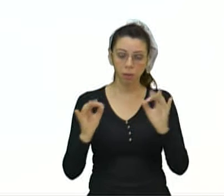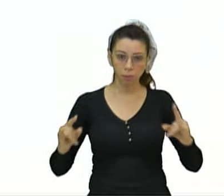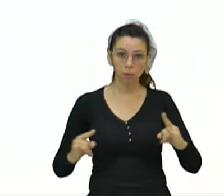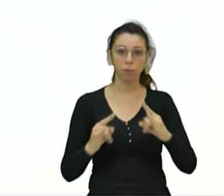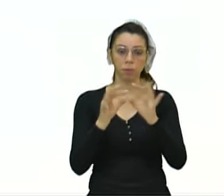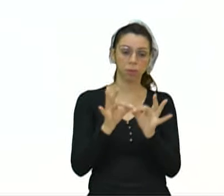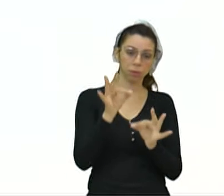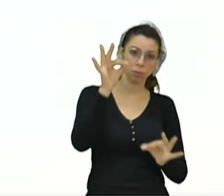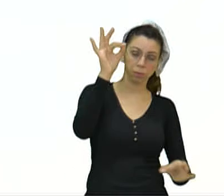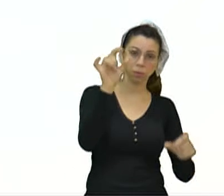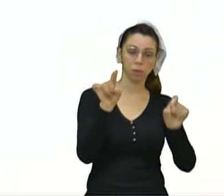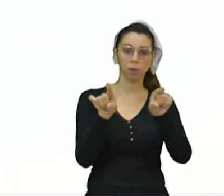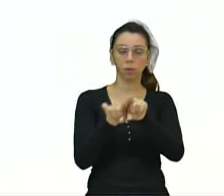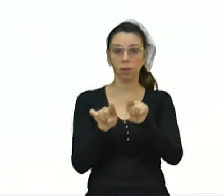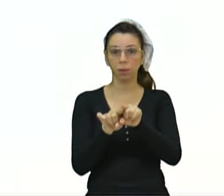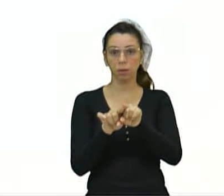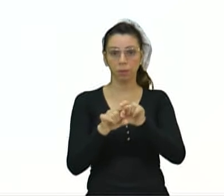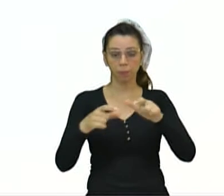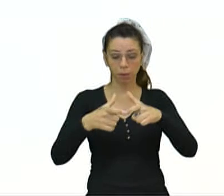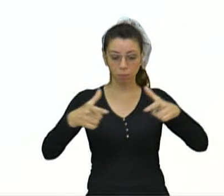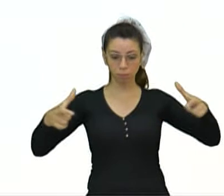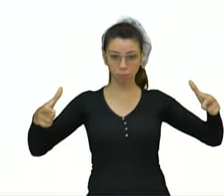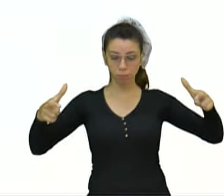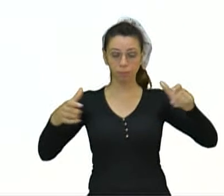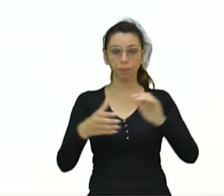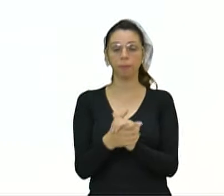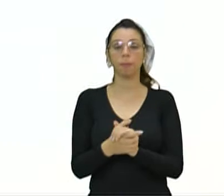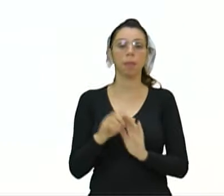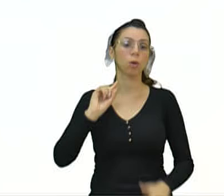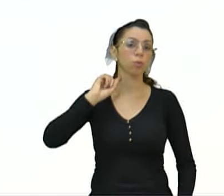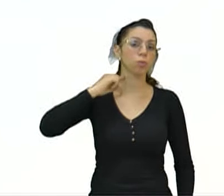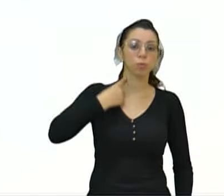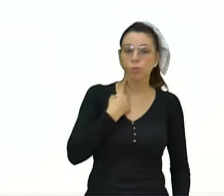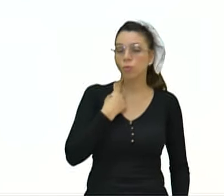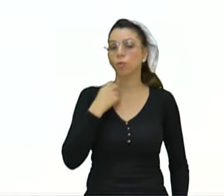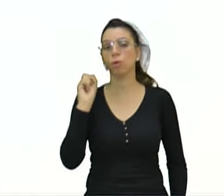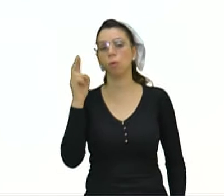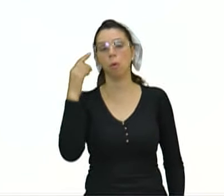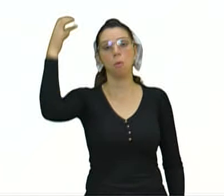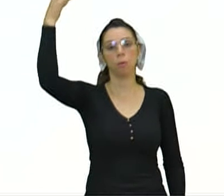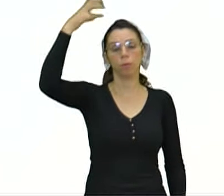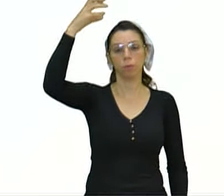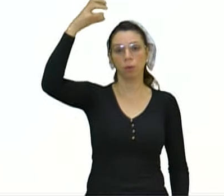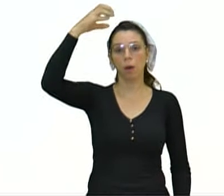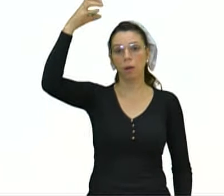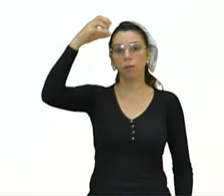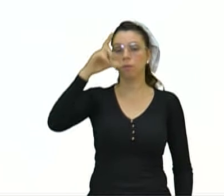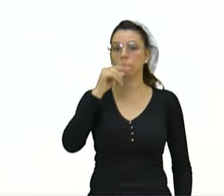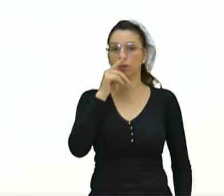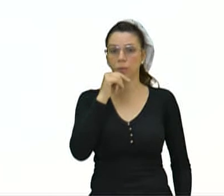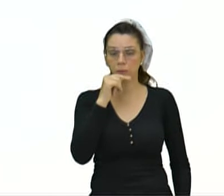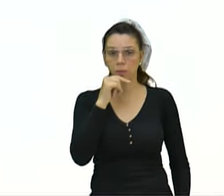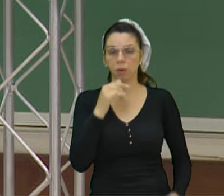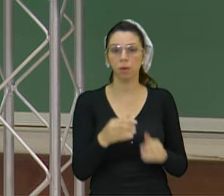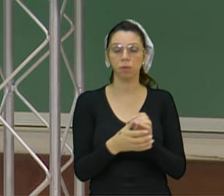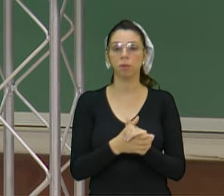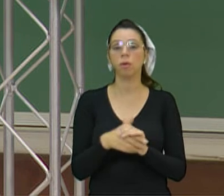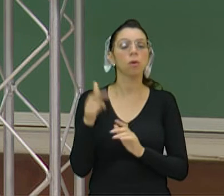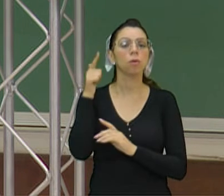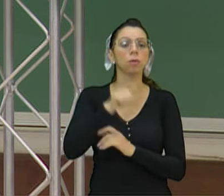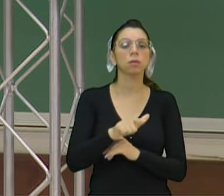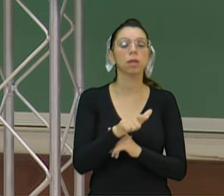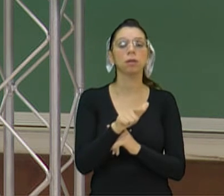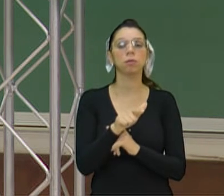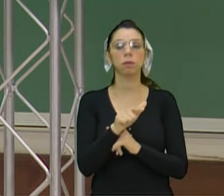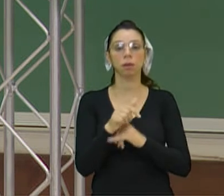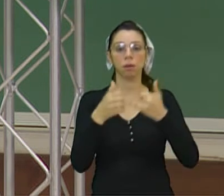de sustentação. Assim, nem a sujeira, nem a água da chuva conseguem descarregar a eletricidade à